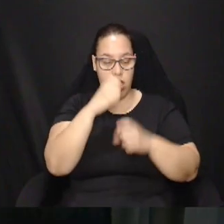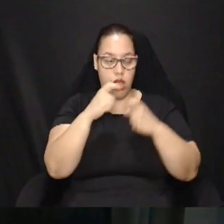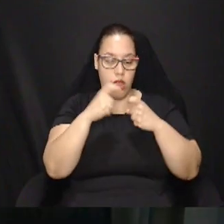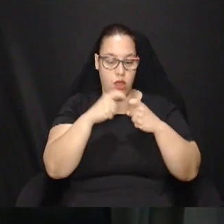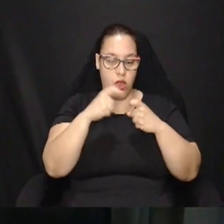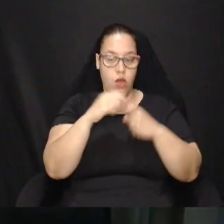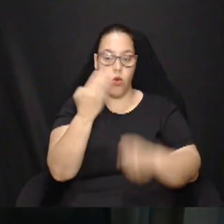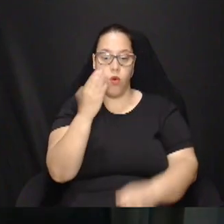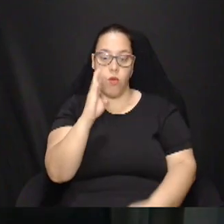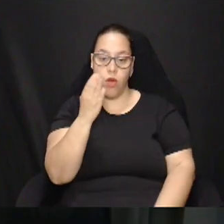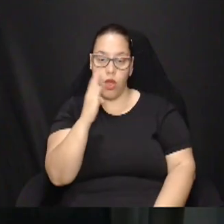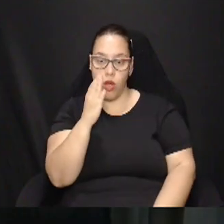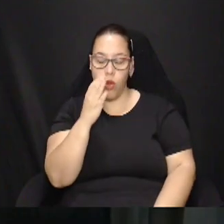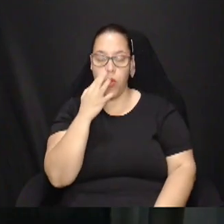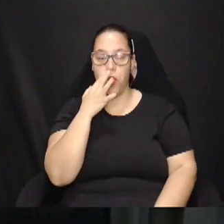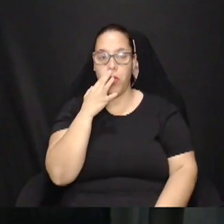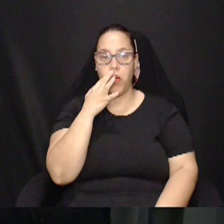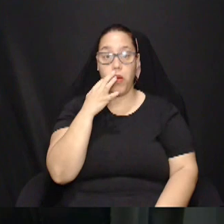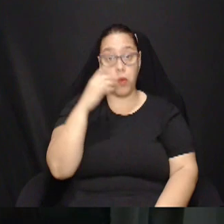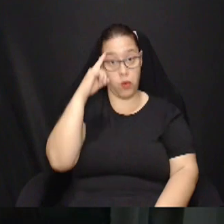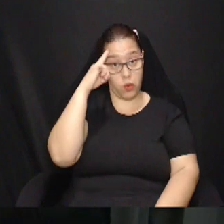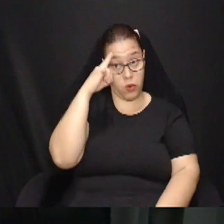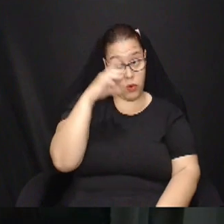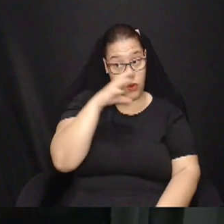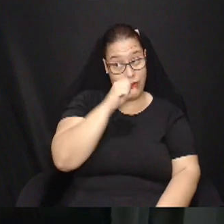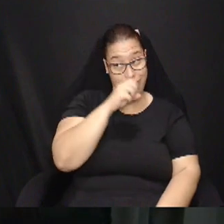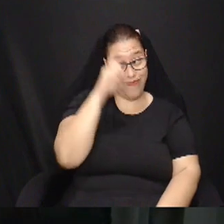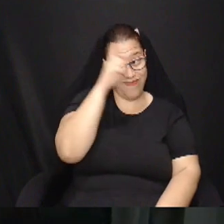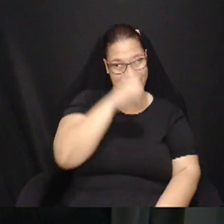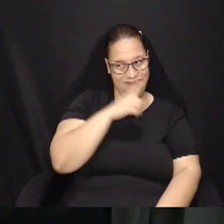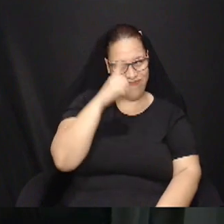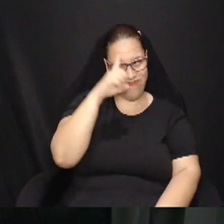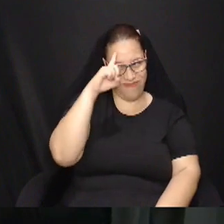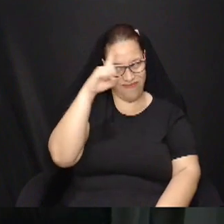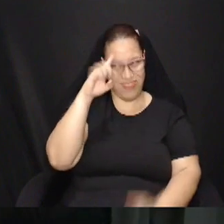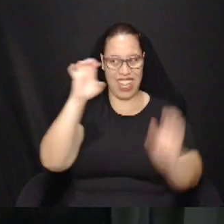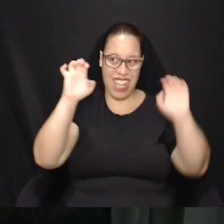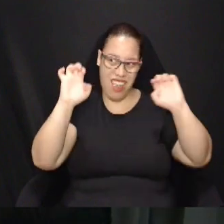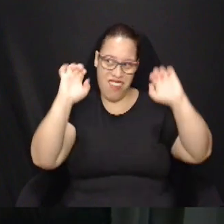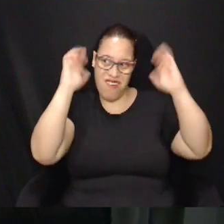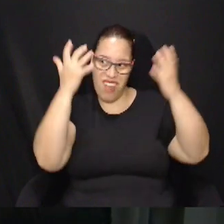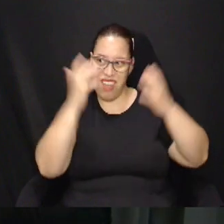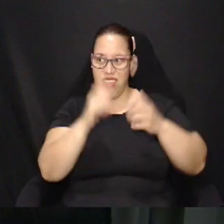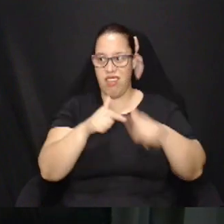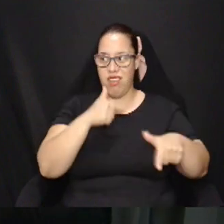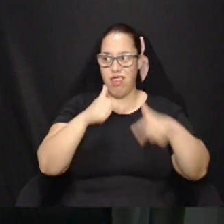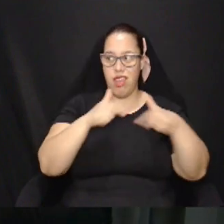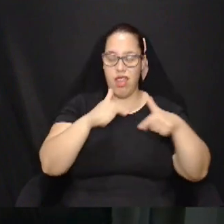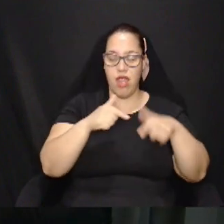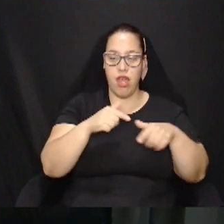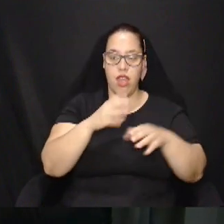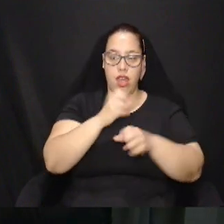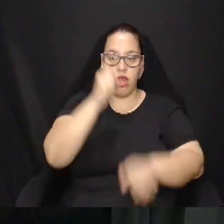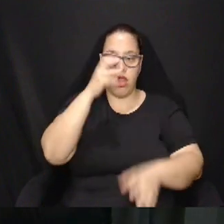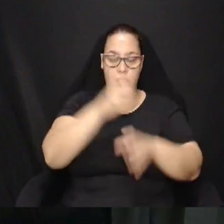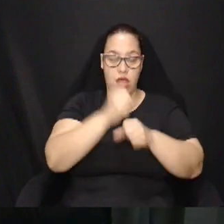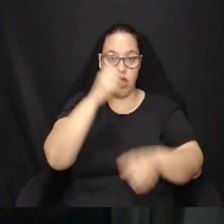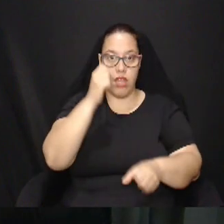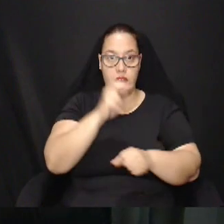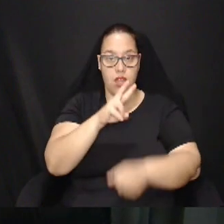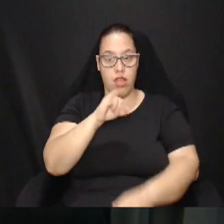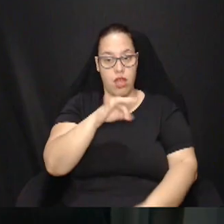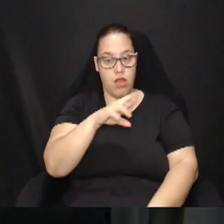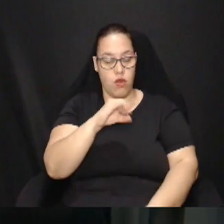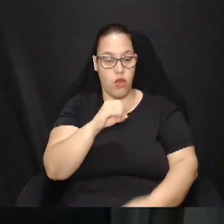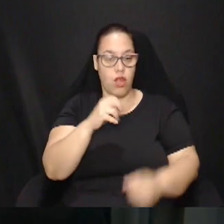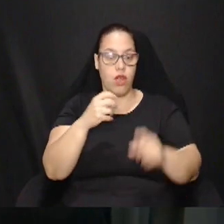etc., de fines de semana e dias festivos, trabalhando nos laboratórios de in vitro em um sistema público? Imagine